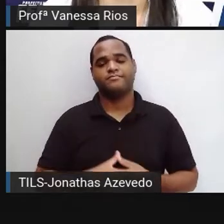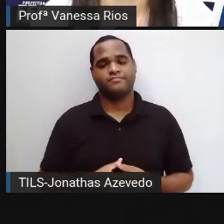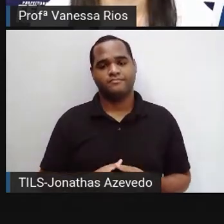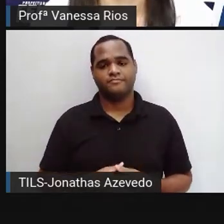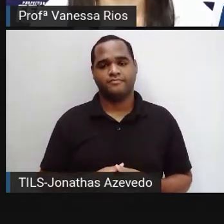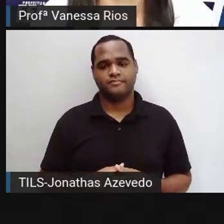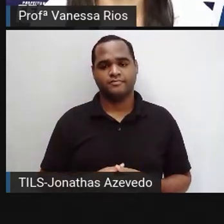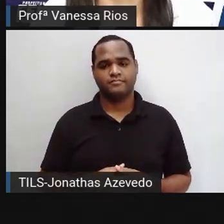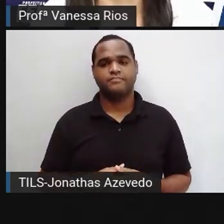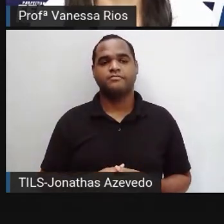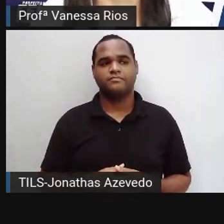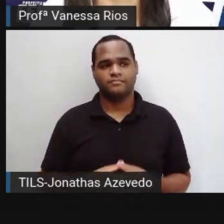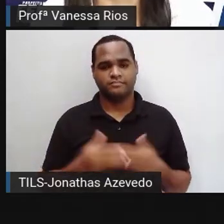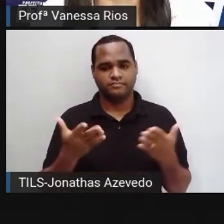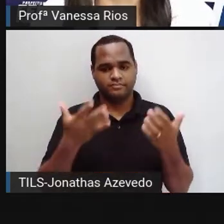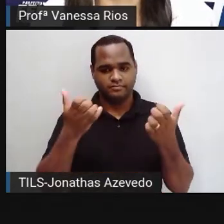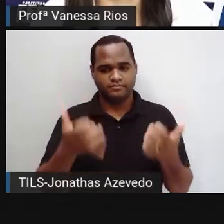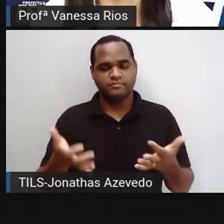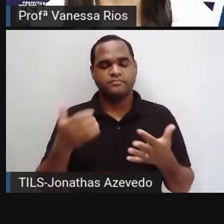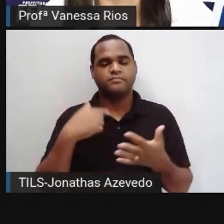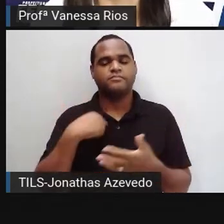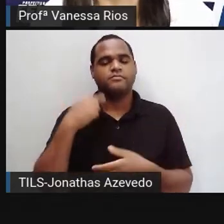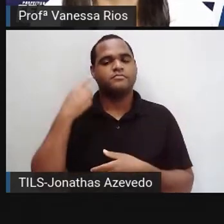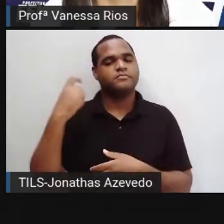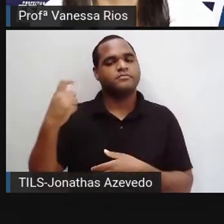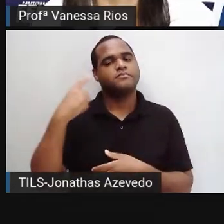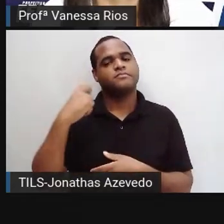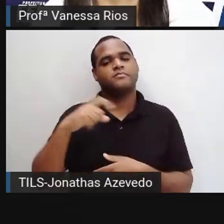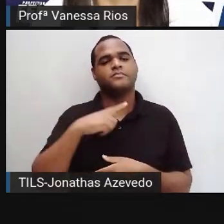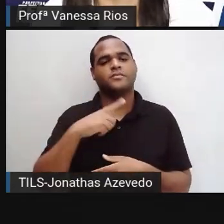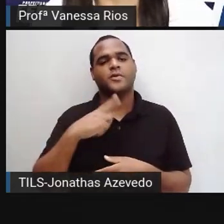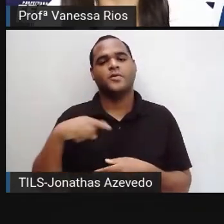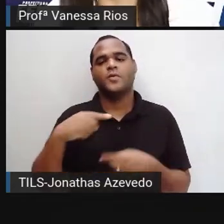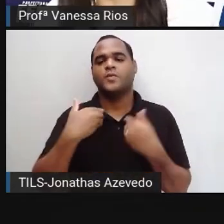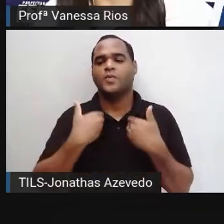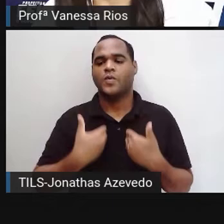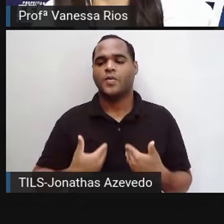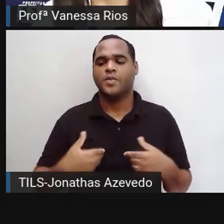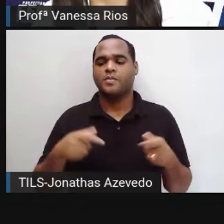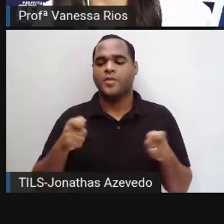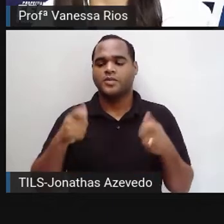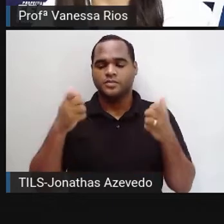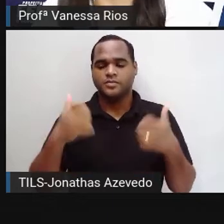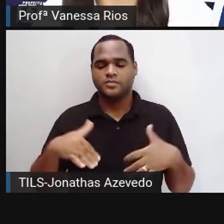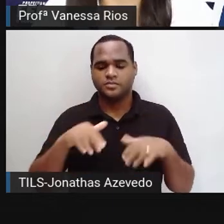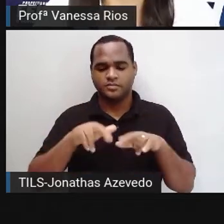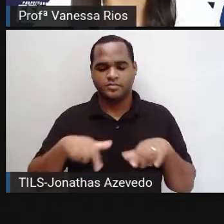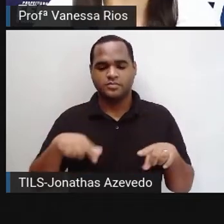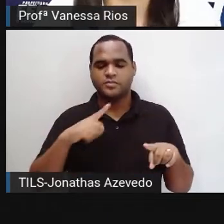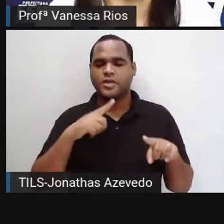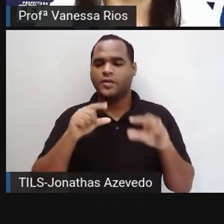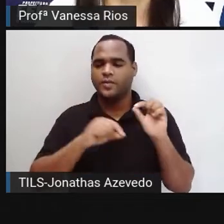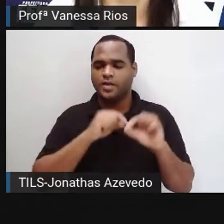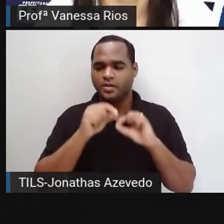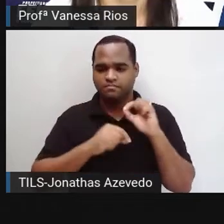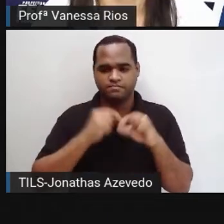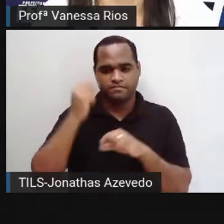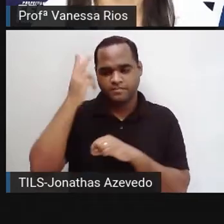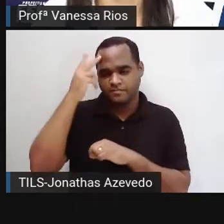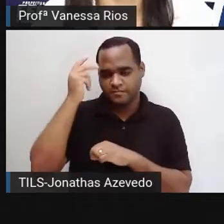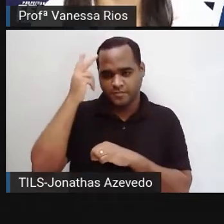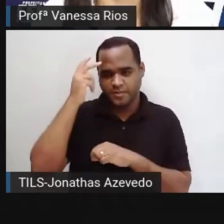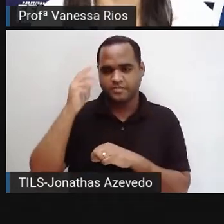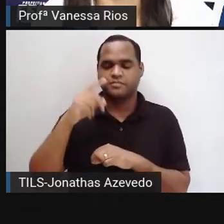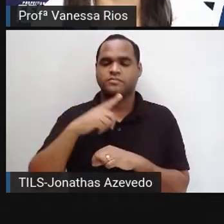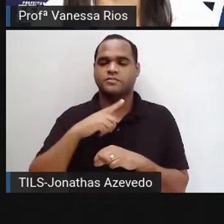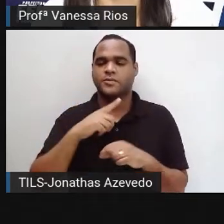Agora nós chegamos aí em sons que são produzidos por nosso corpo, mas são sons involuntários, não são sons naturais. E